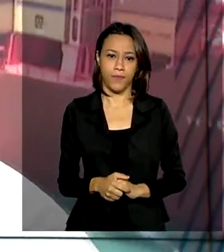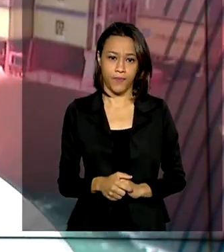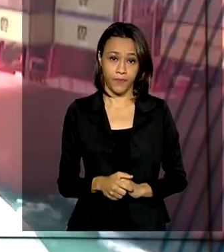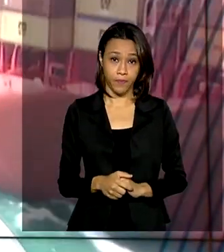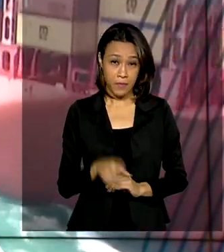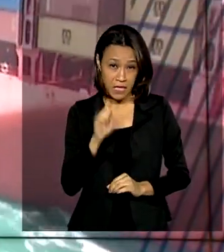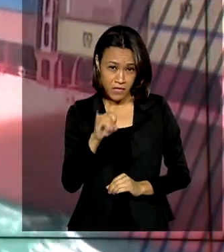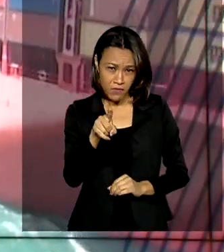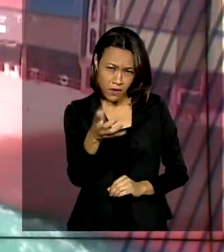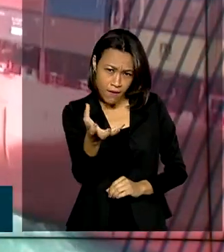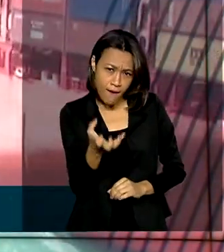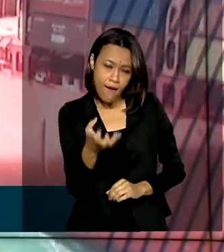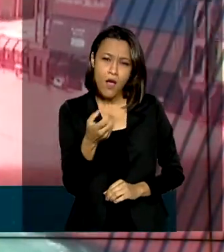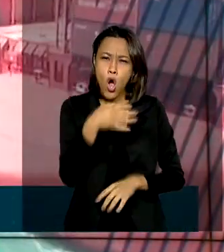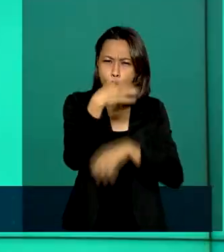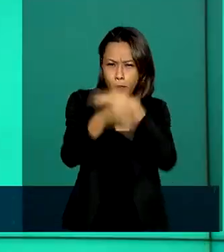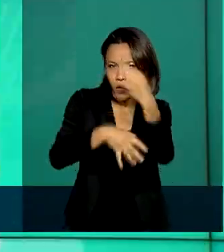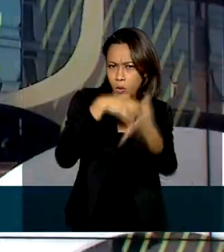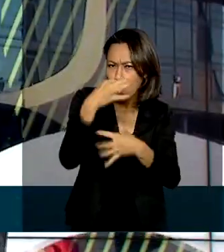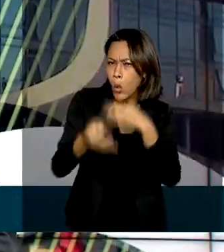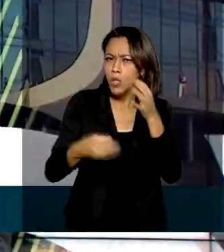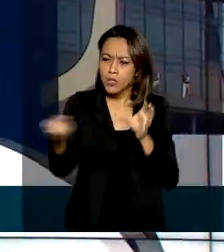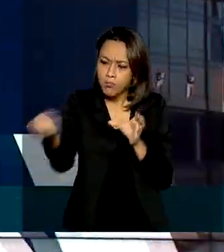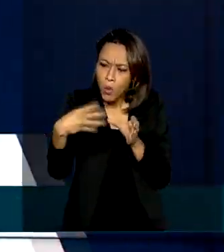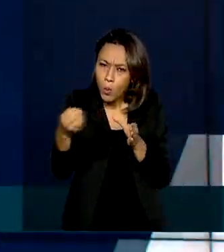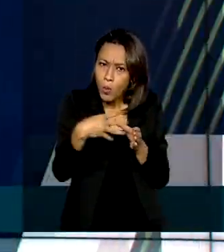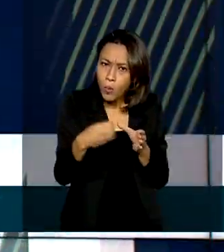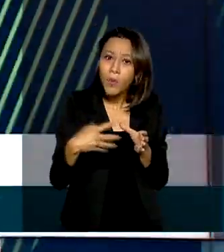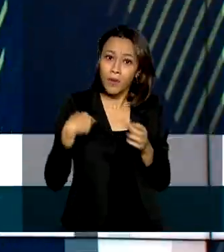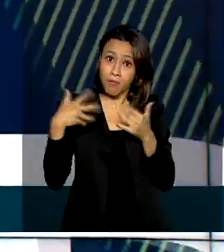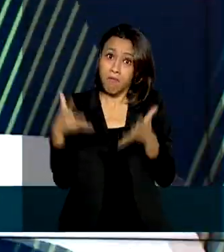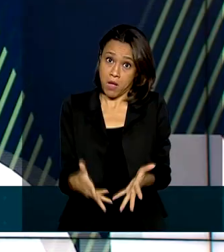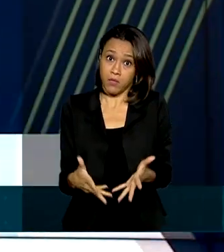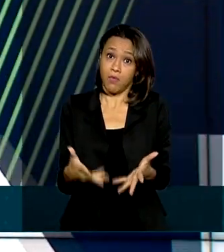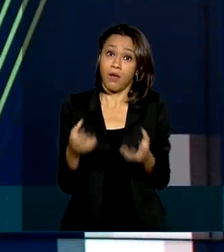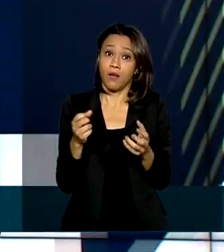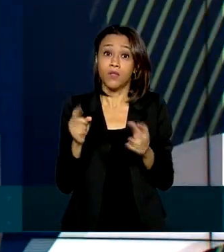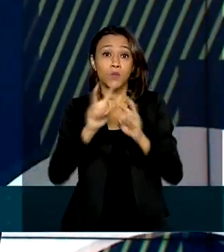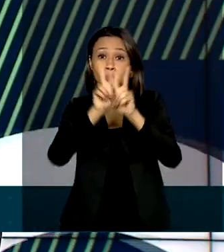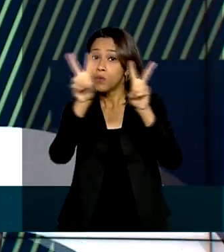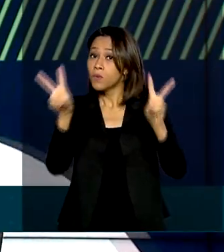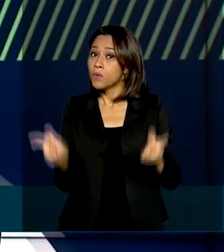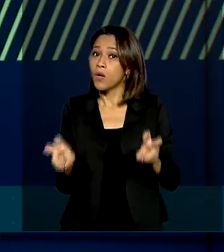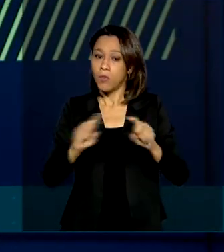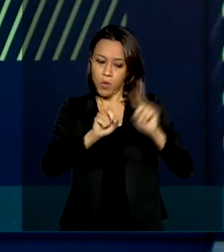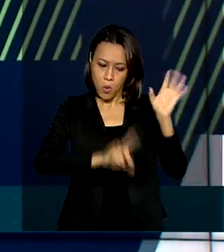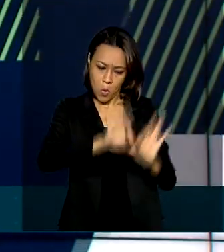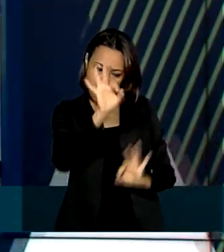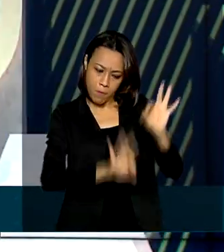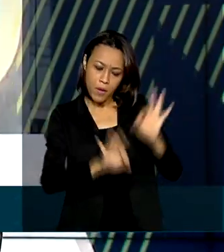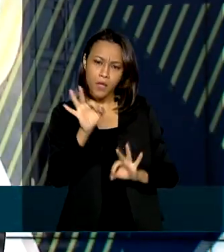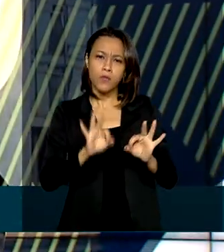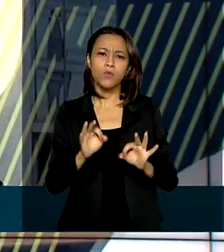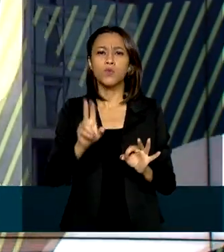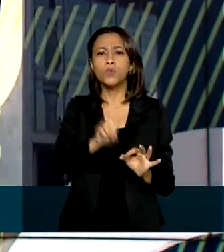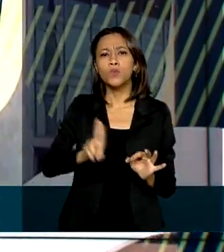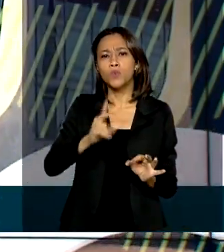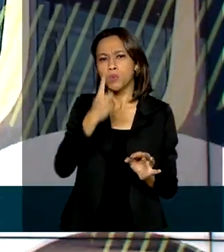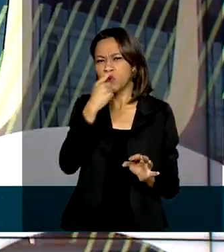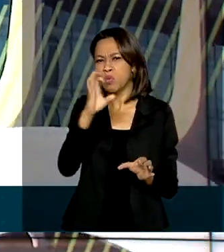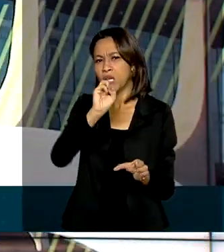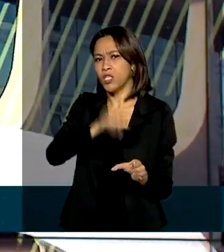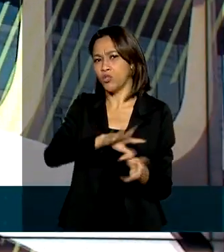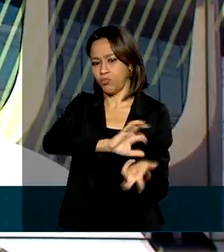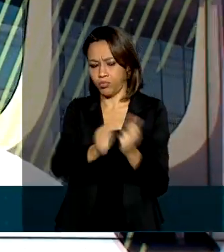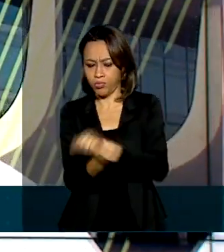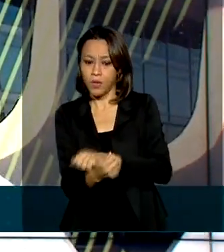se você quiser enviar sugestões e participar desta consulta pública sobre o Plano Nacional de resíduos sólidos é só